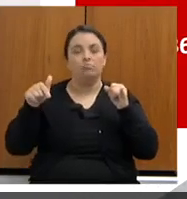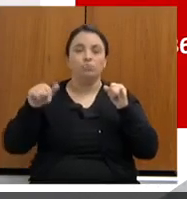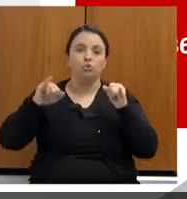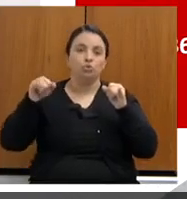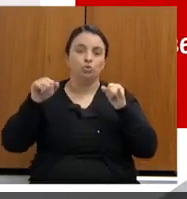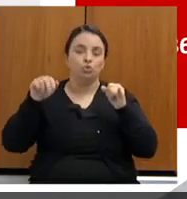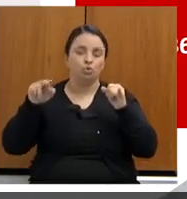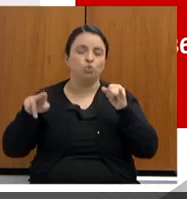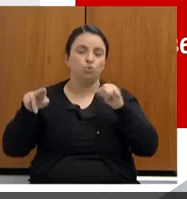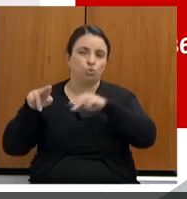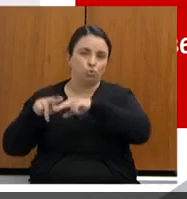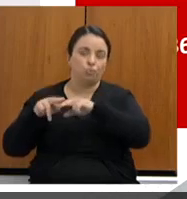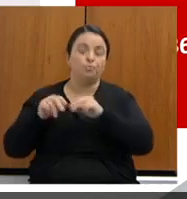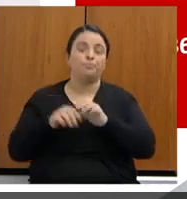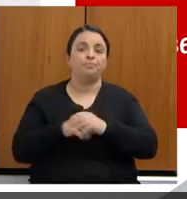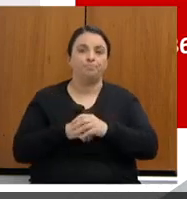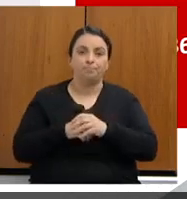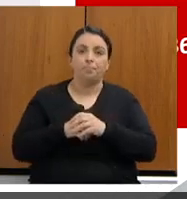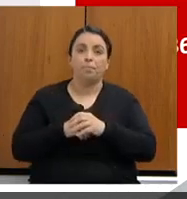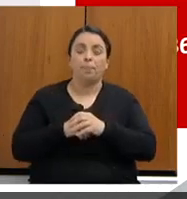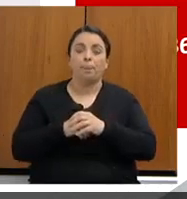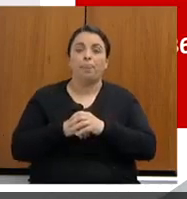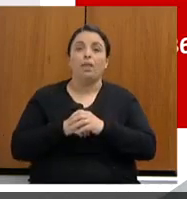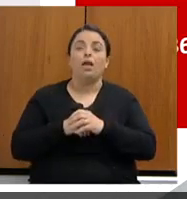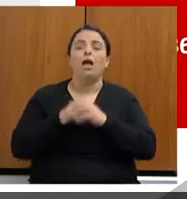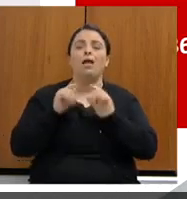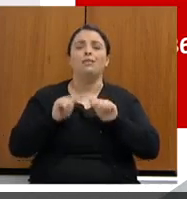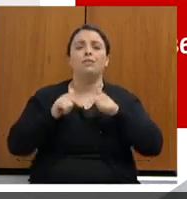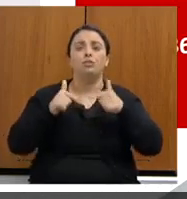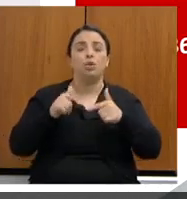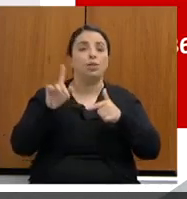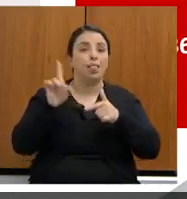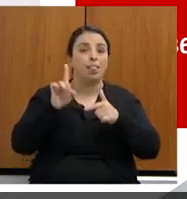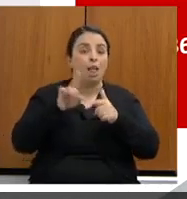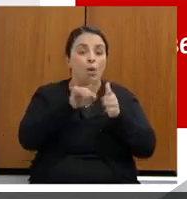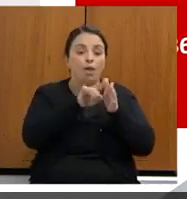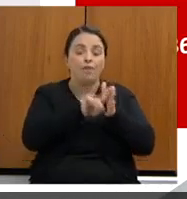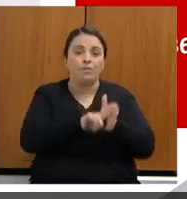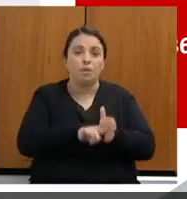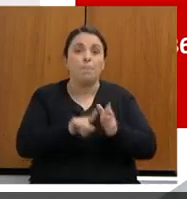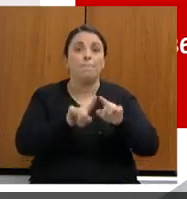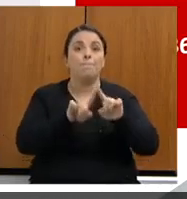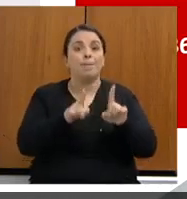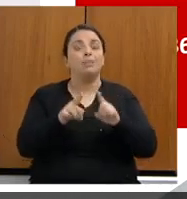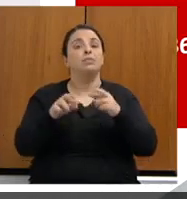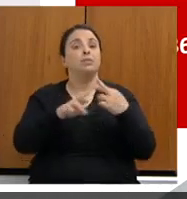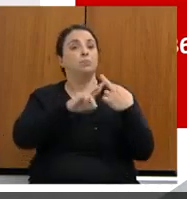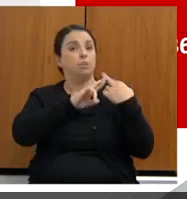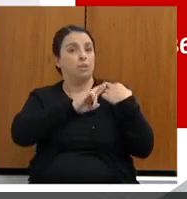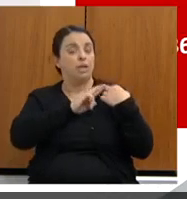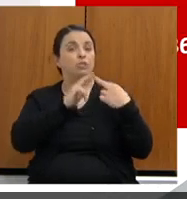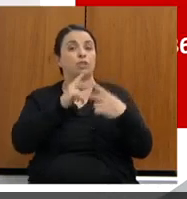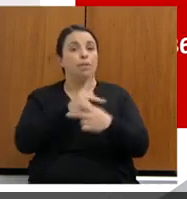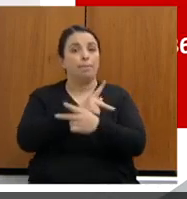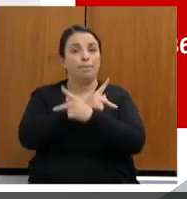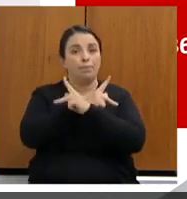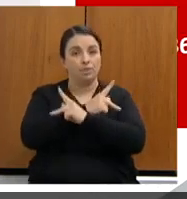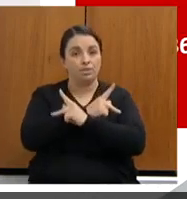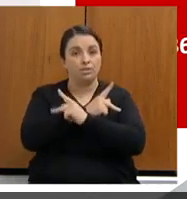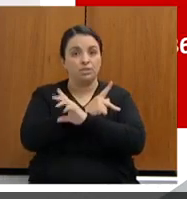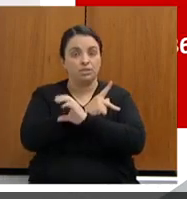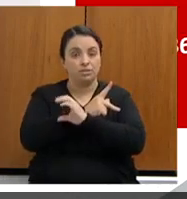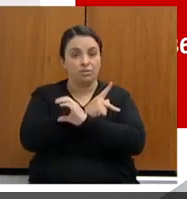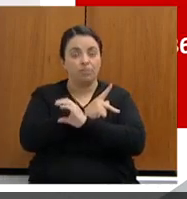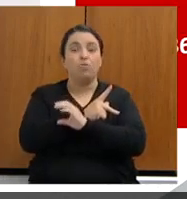em torno dos procedimentos não investigativos mais de responsabilidade da Polícia Civil nós podemos